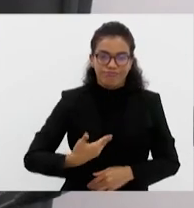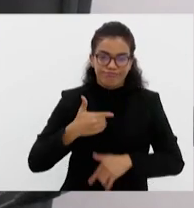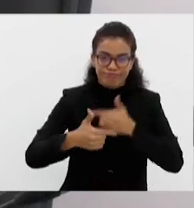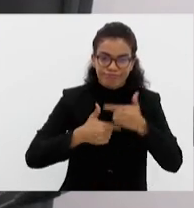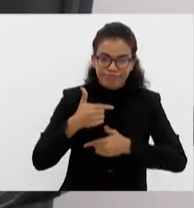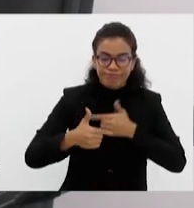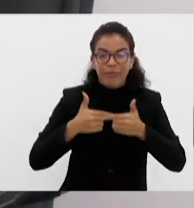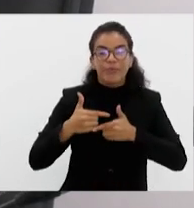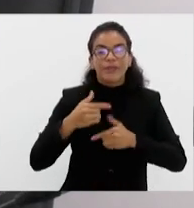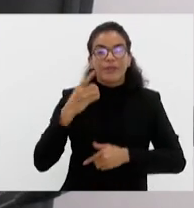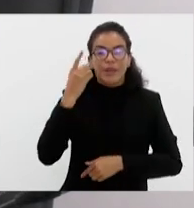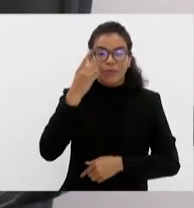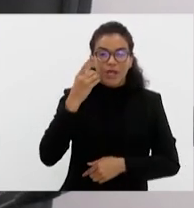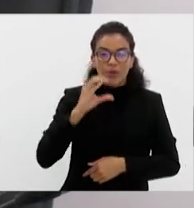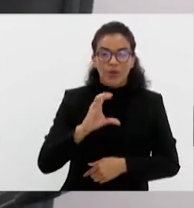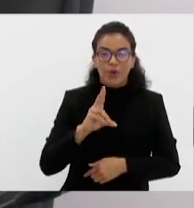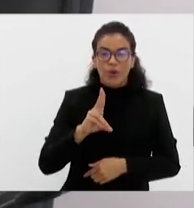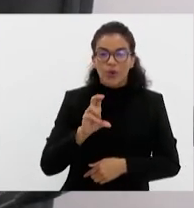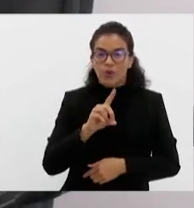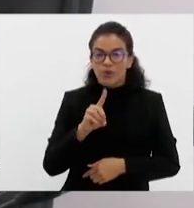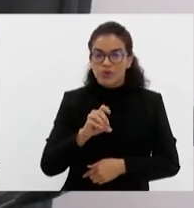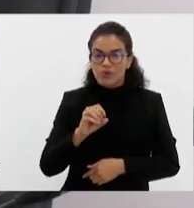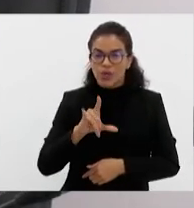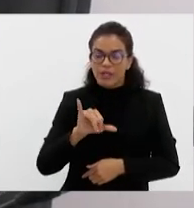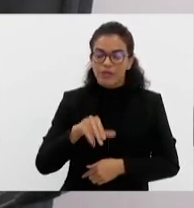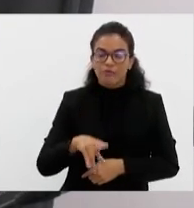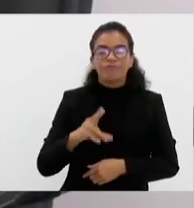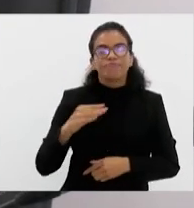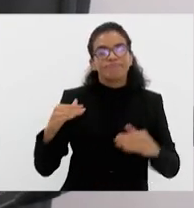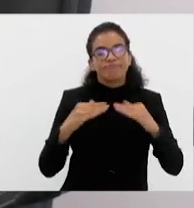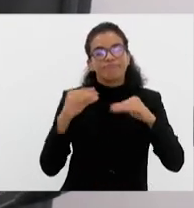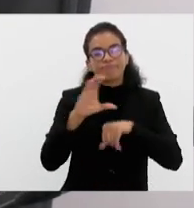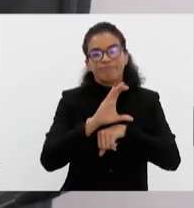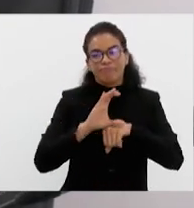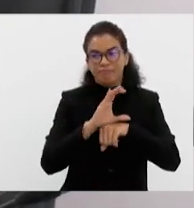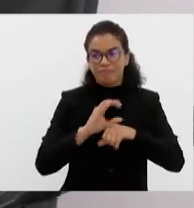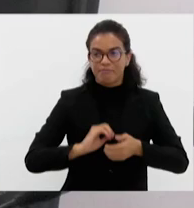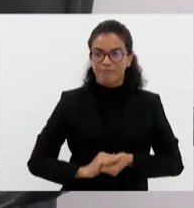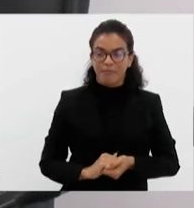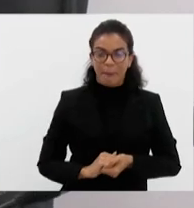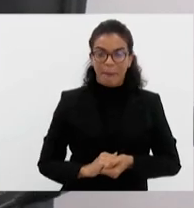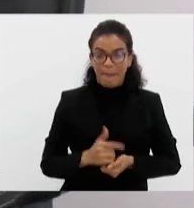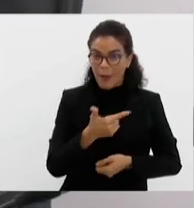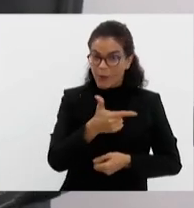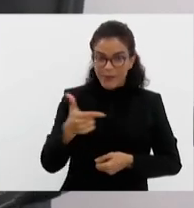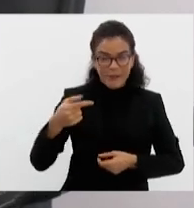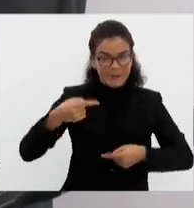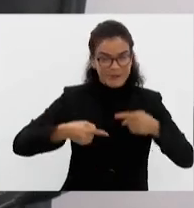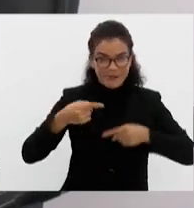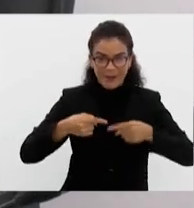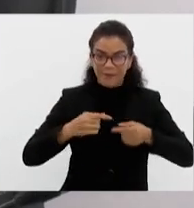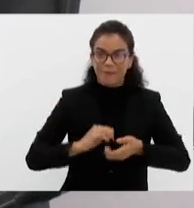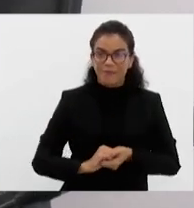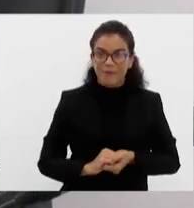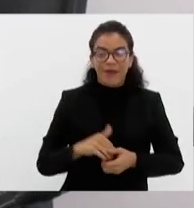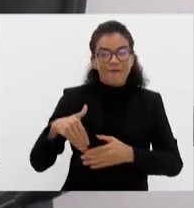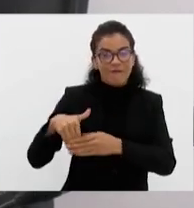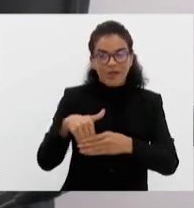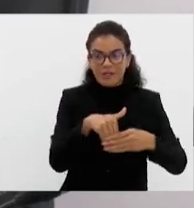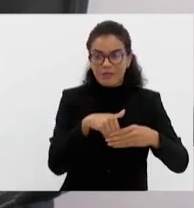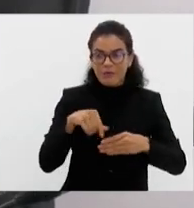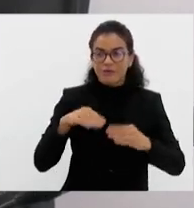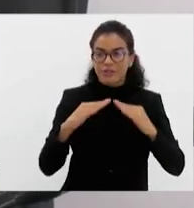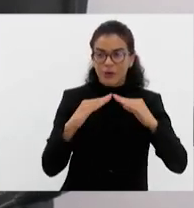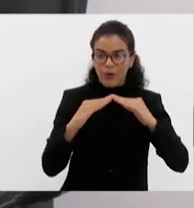providências. O parecer do deputado Vinícius Cozzolino foi pela constitucionalidade em discussão. Não havendo quem queira discutir, encerrada a discussão. Em votação, os